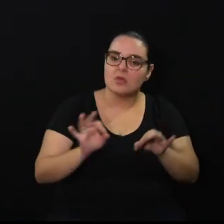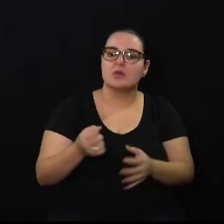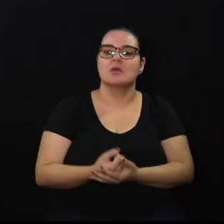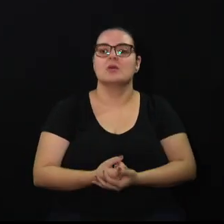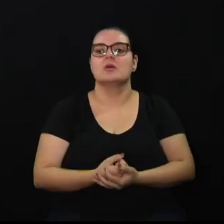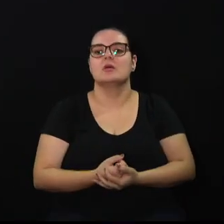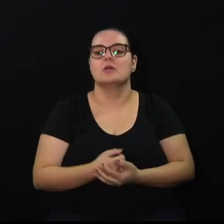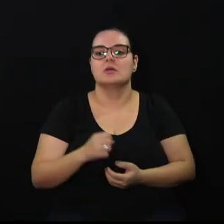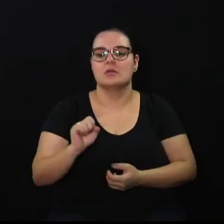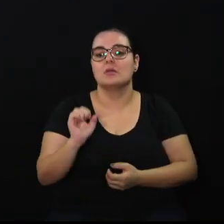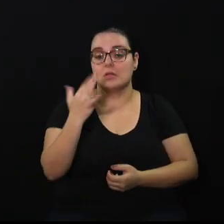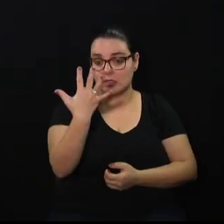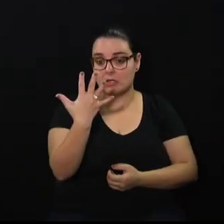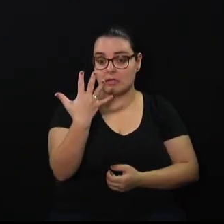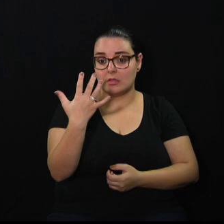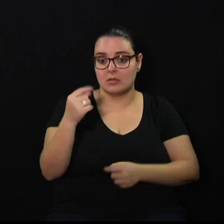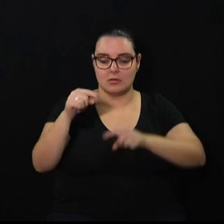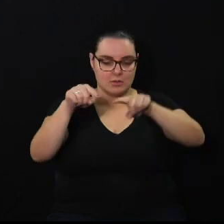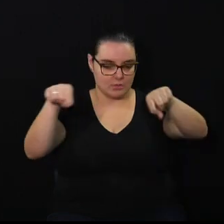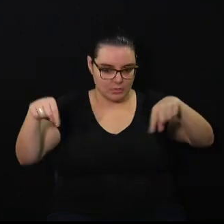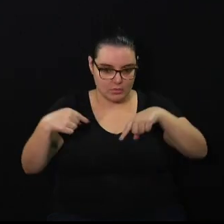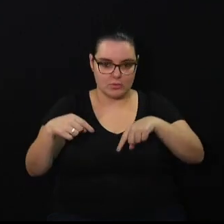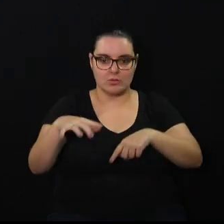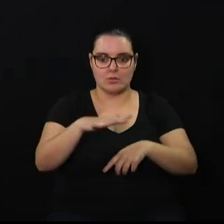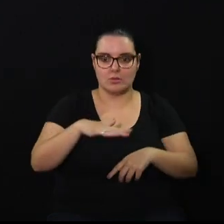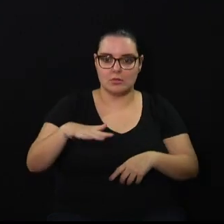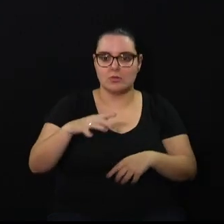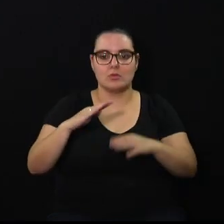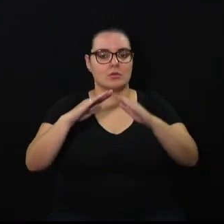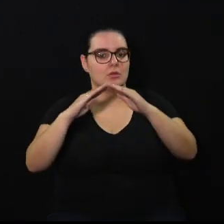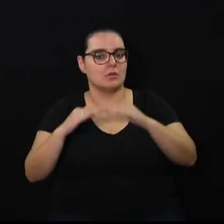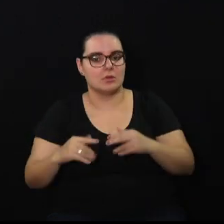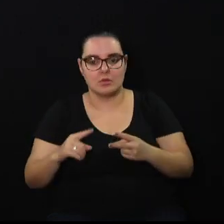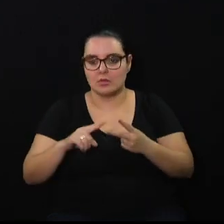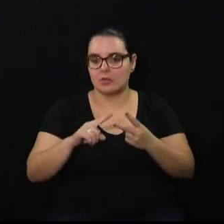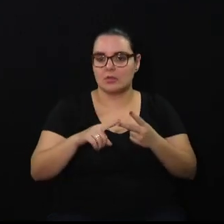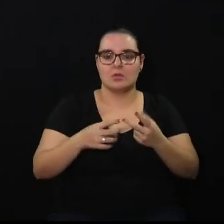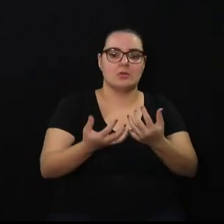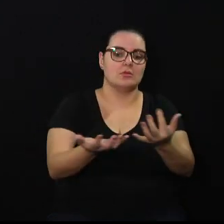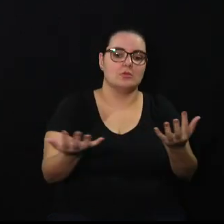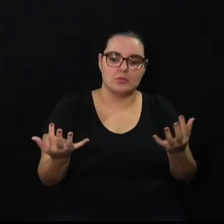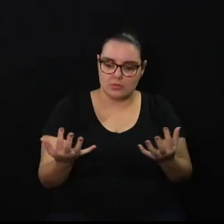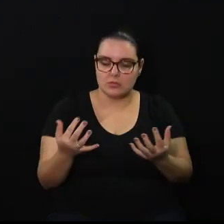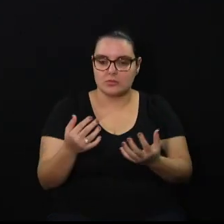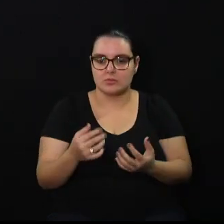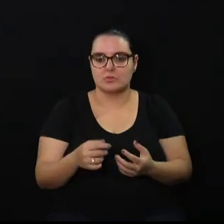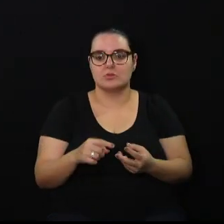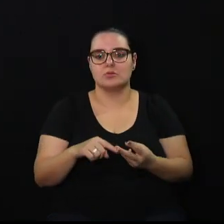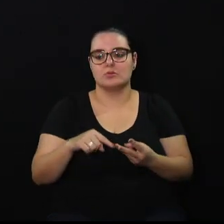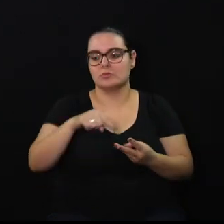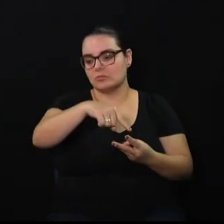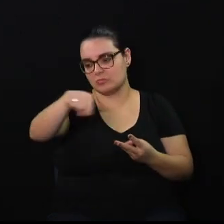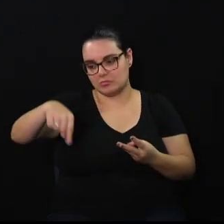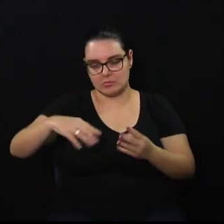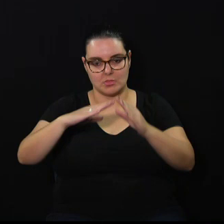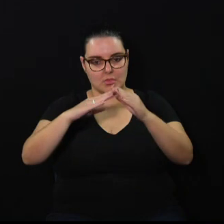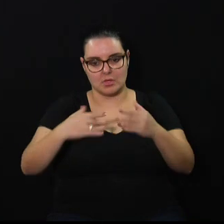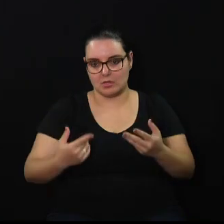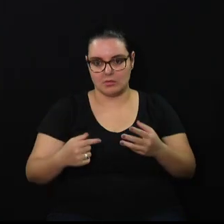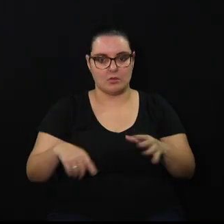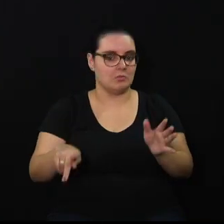criar dentro de algum outros espaços em casa no jardim no quintal da própria